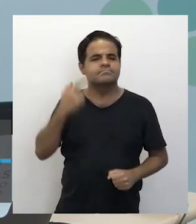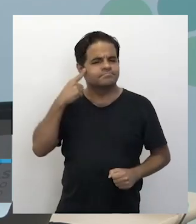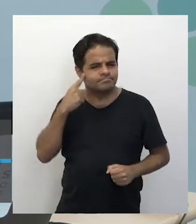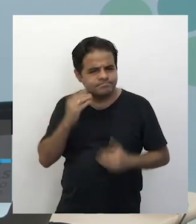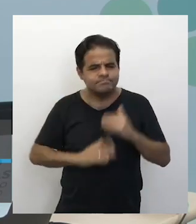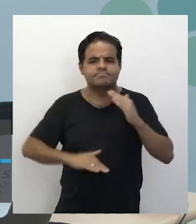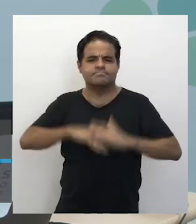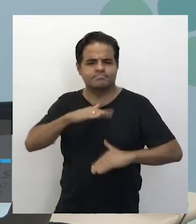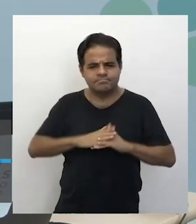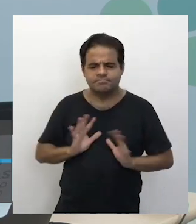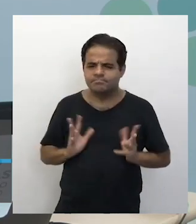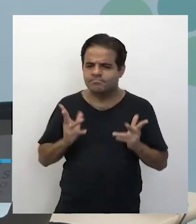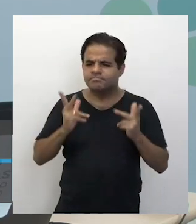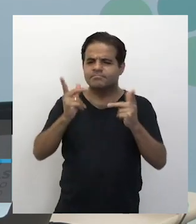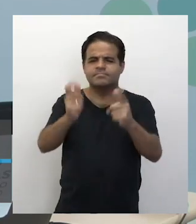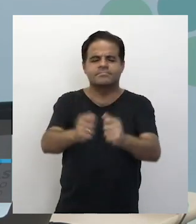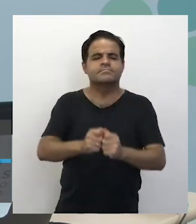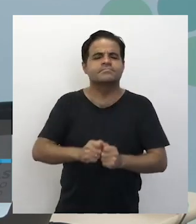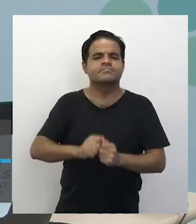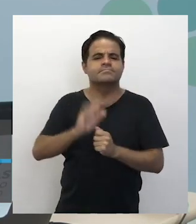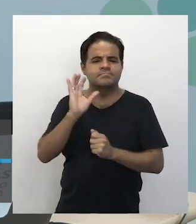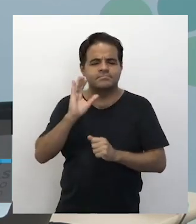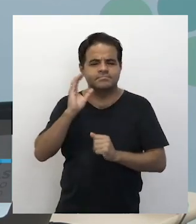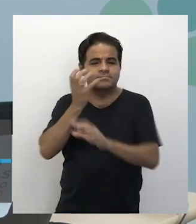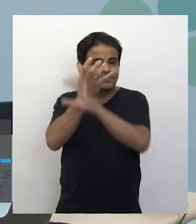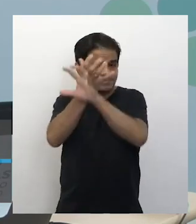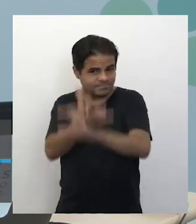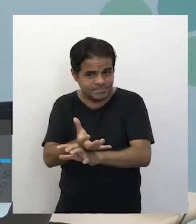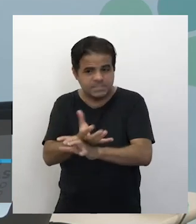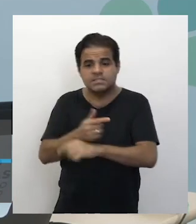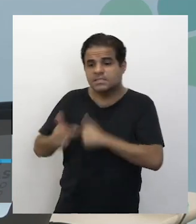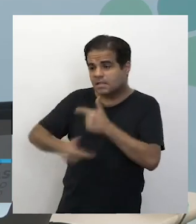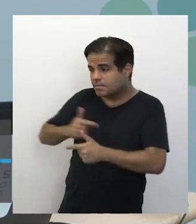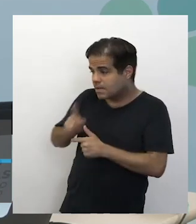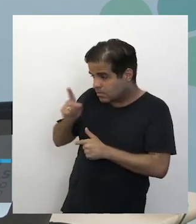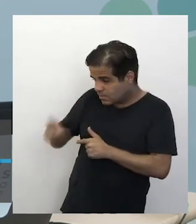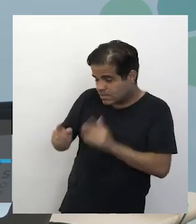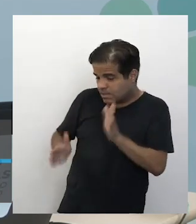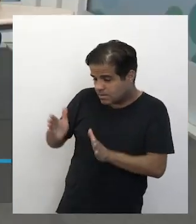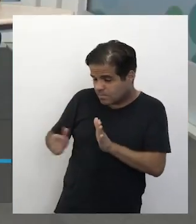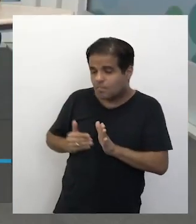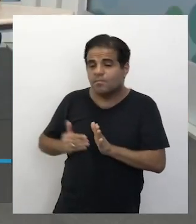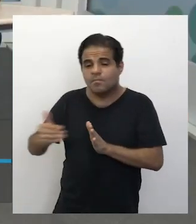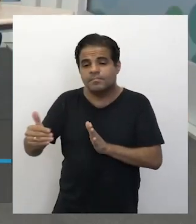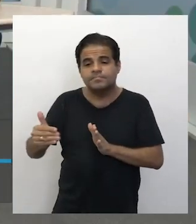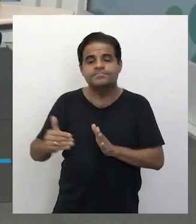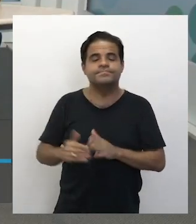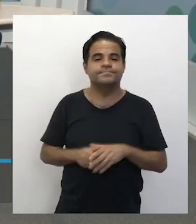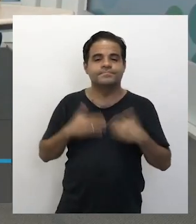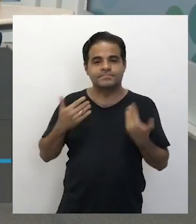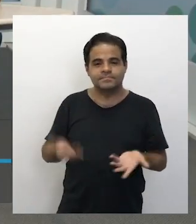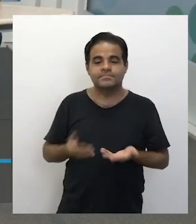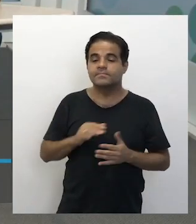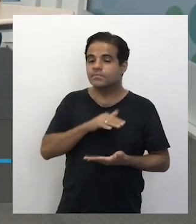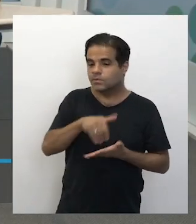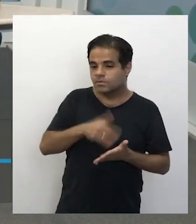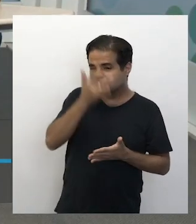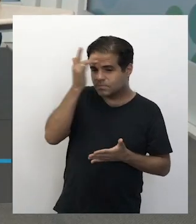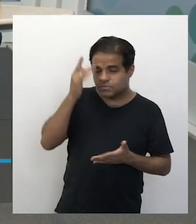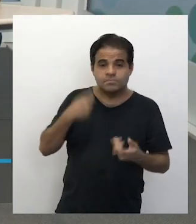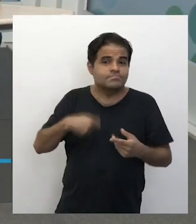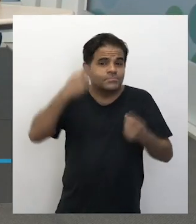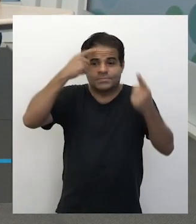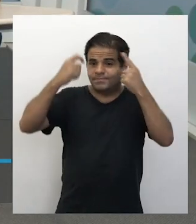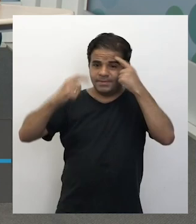as habilidades e competências da disciplina que a gente está trabalhando naquele momento. Sim, e assim, todo mundo teve que se reinventar,